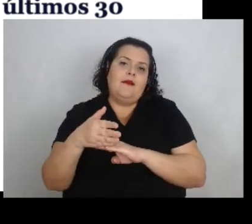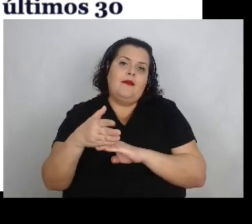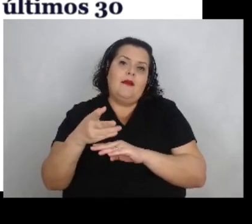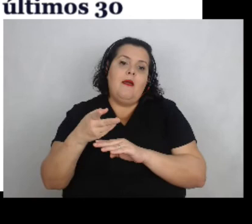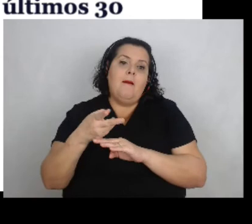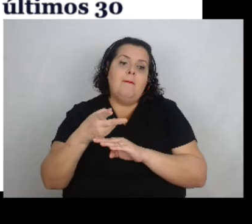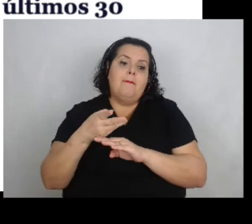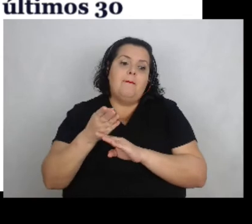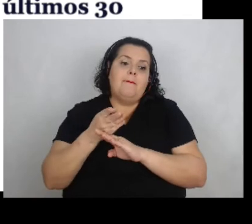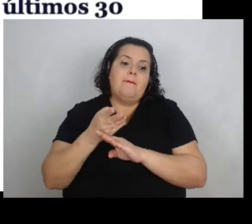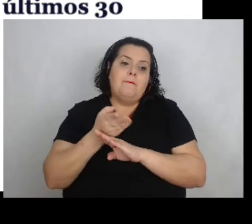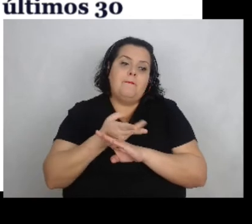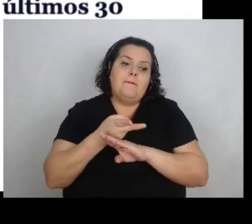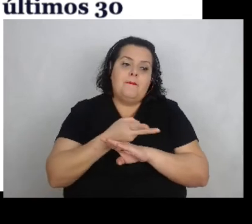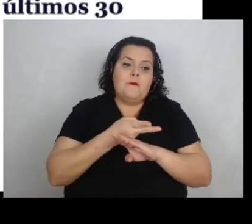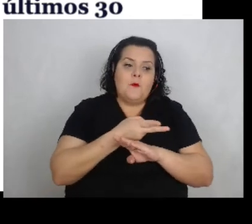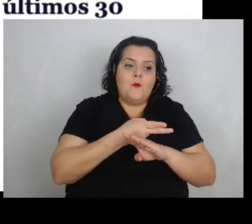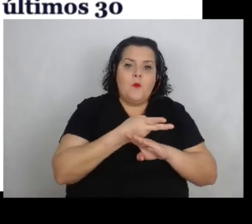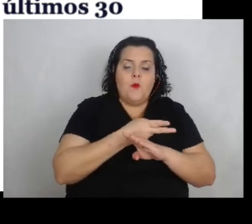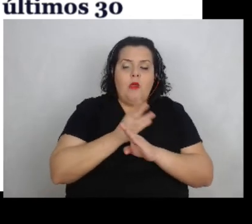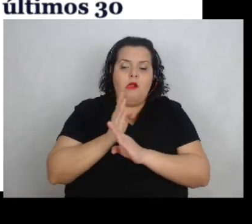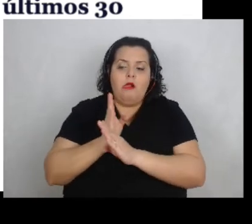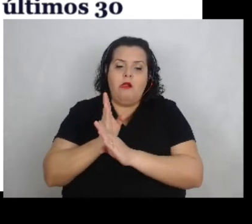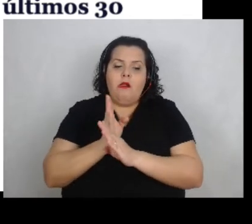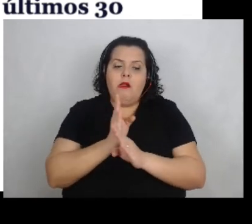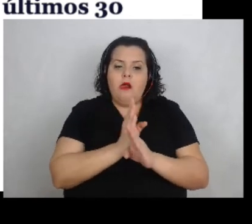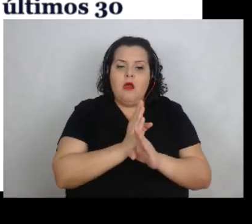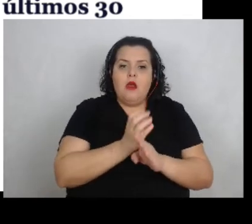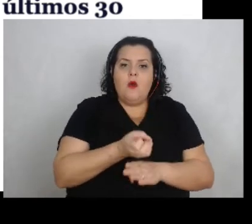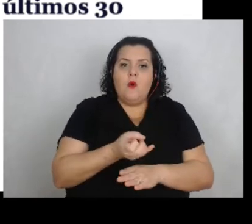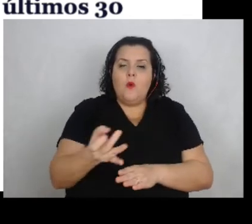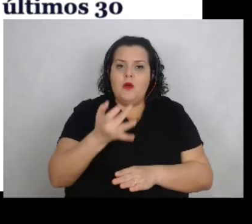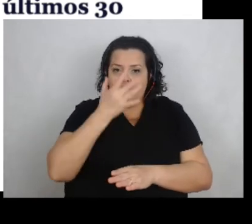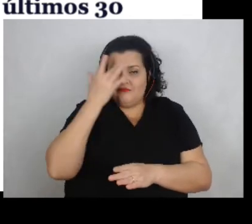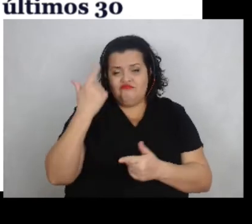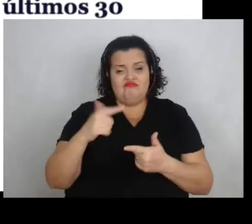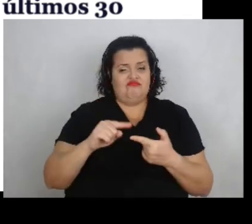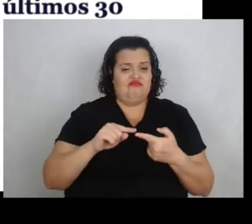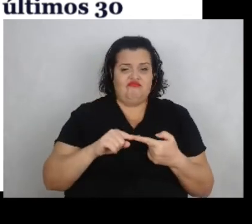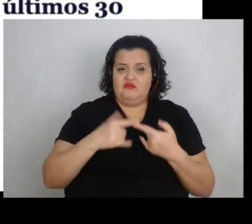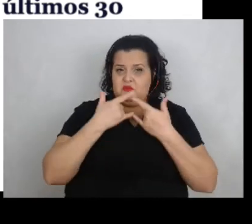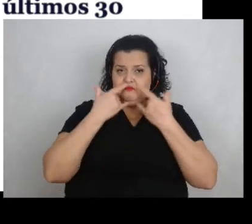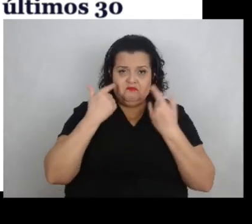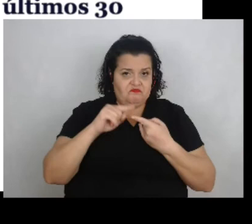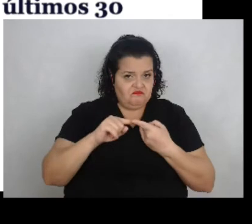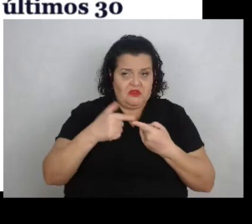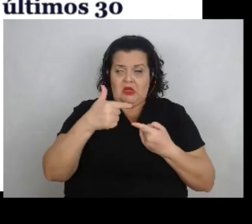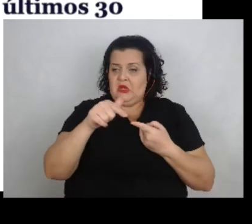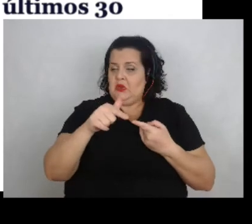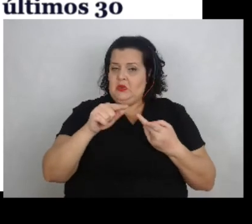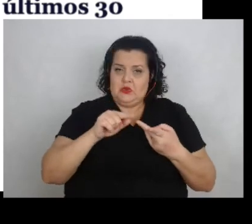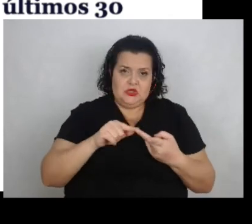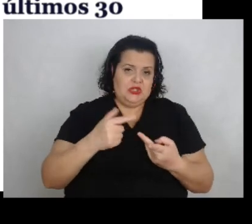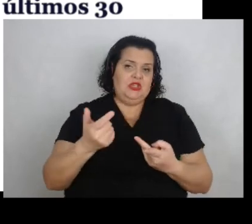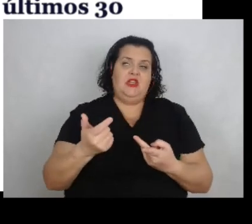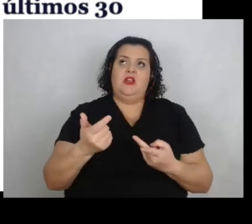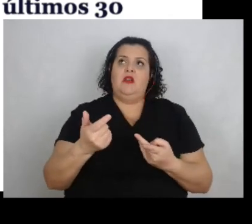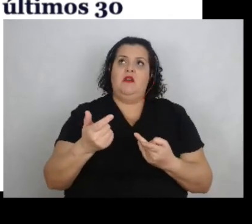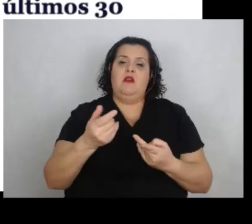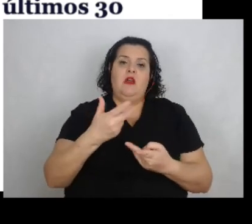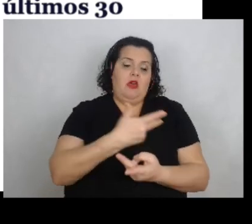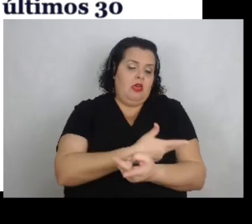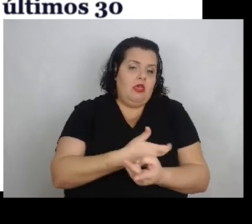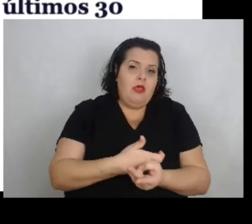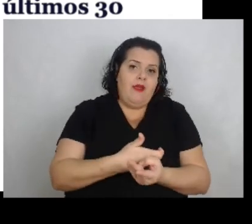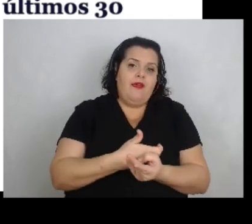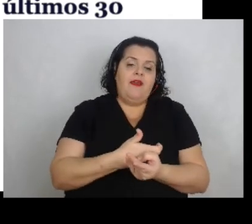identificação e isolamento. Porque também não tinha de proteção, não tinha um teste suficiente, porque não há uma política correta de